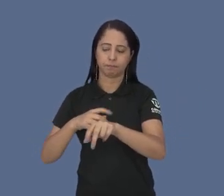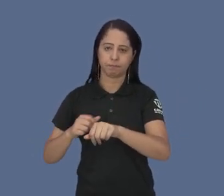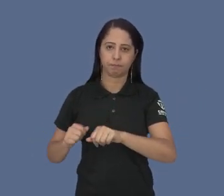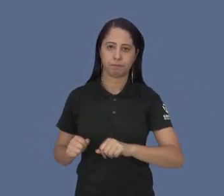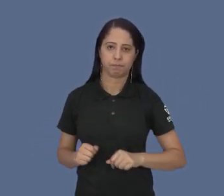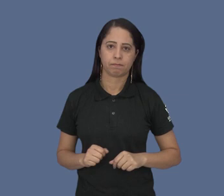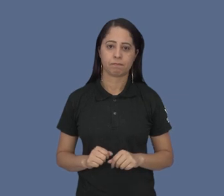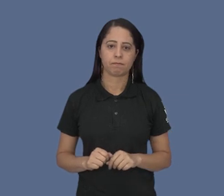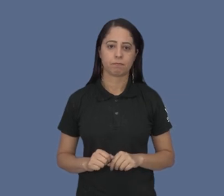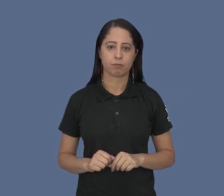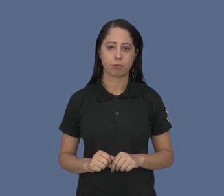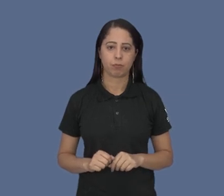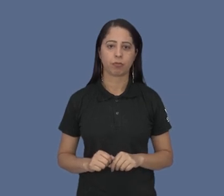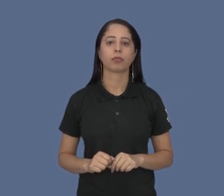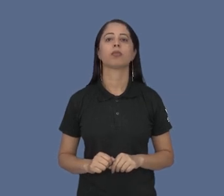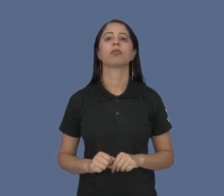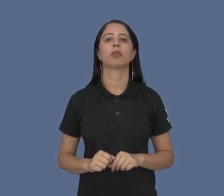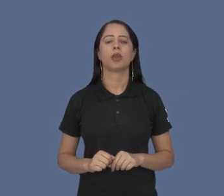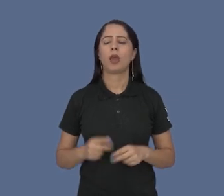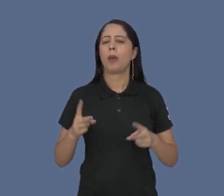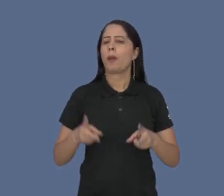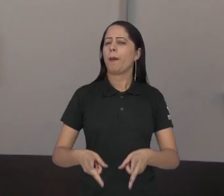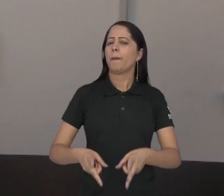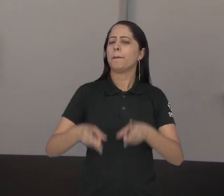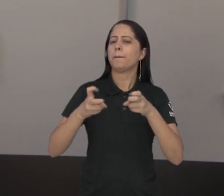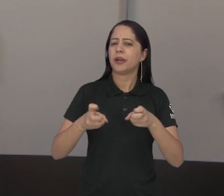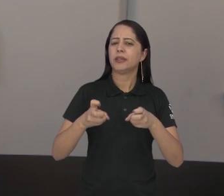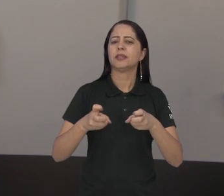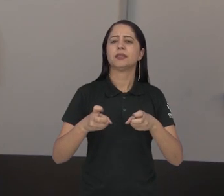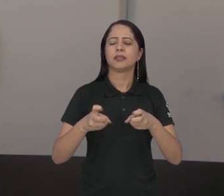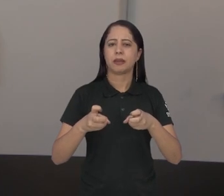não estão ocupadas como vagas particulares